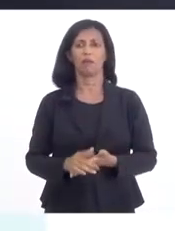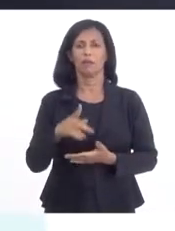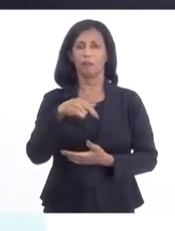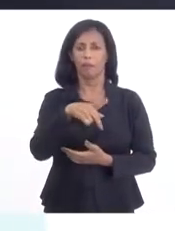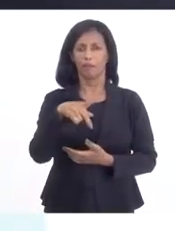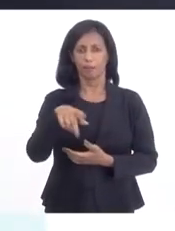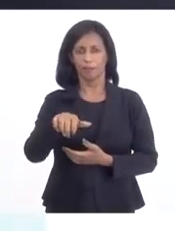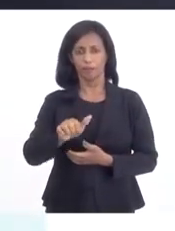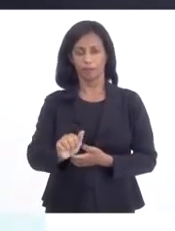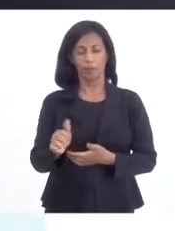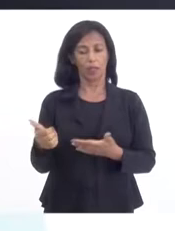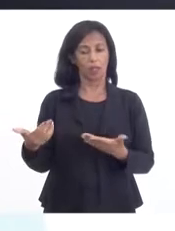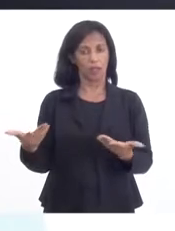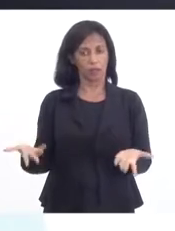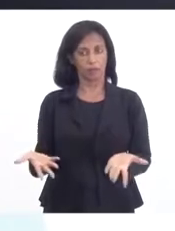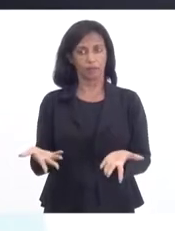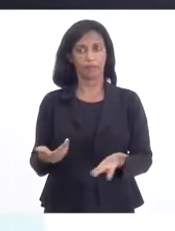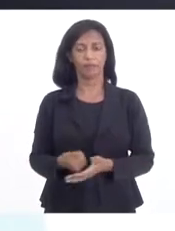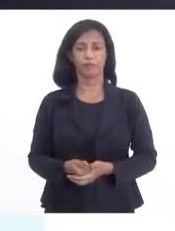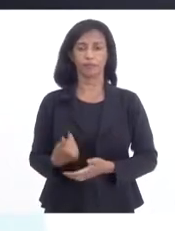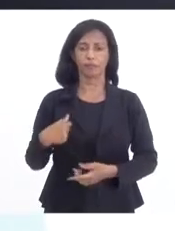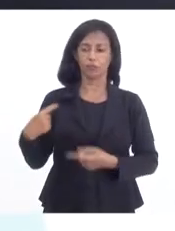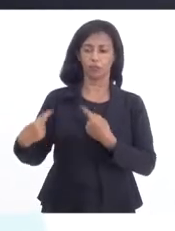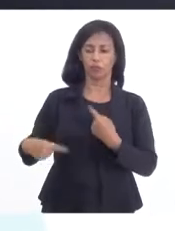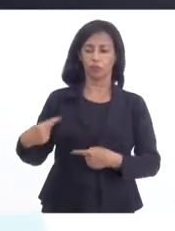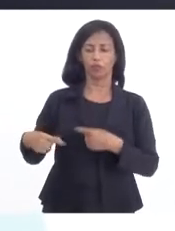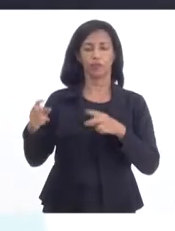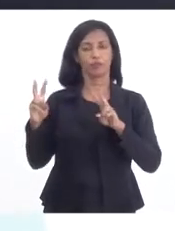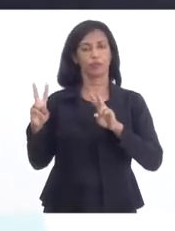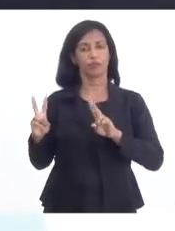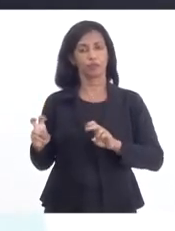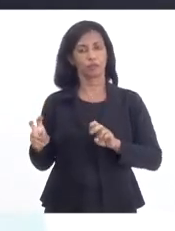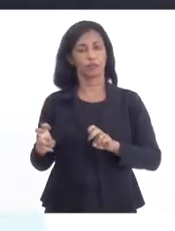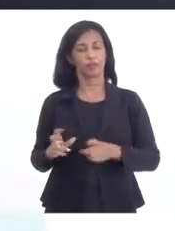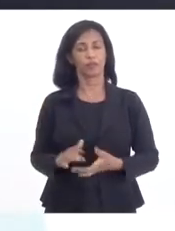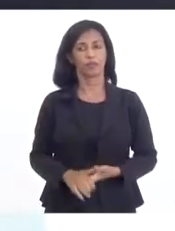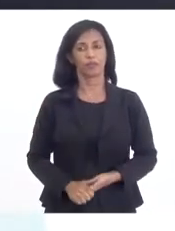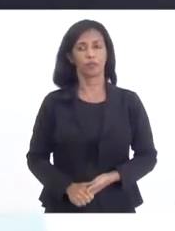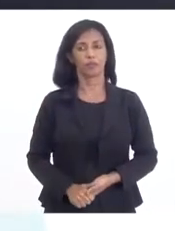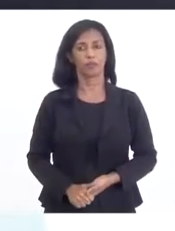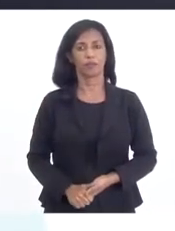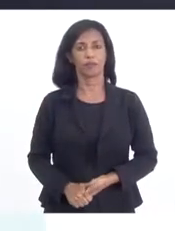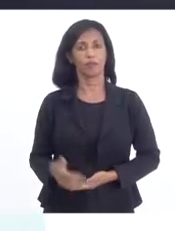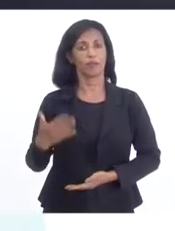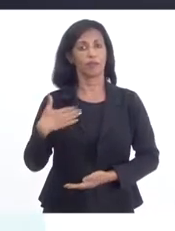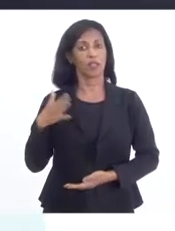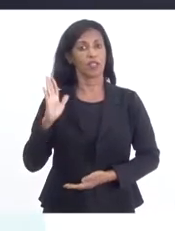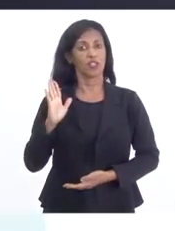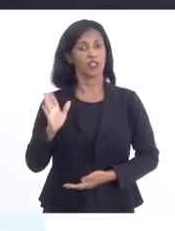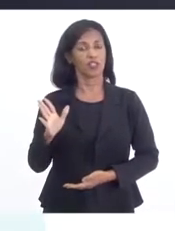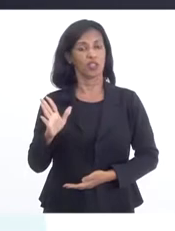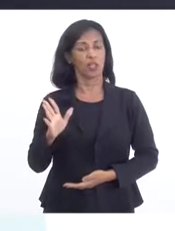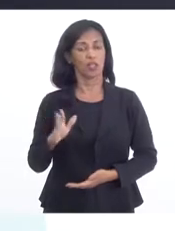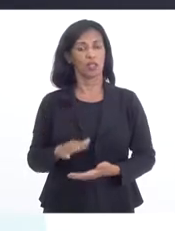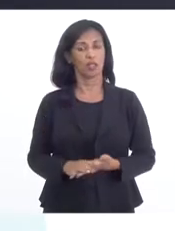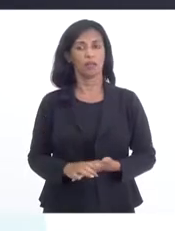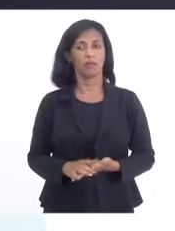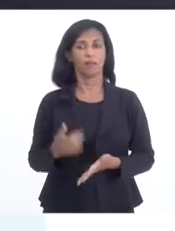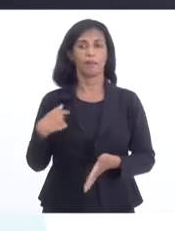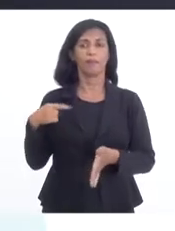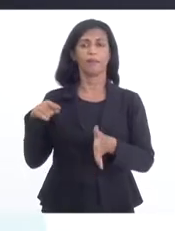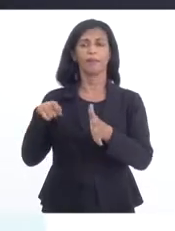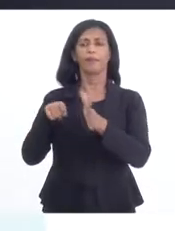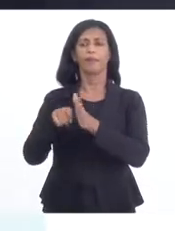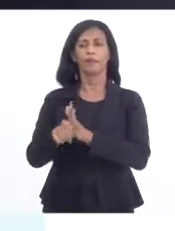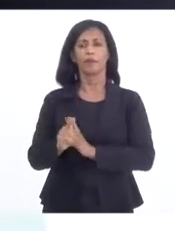PPA. Assim posto, estou discutindo a matéria e já coloco, perguntando